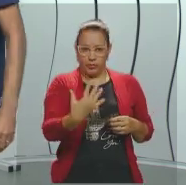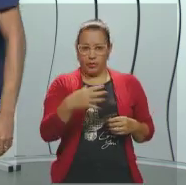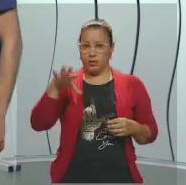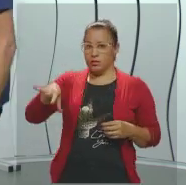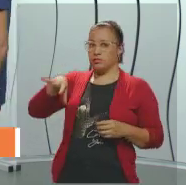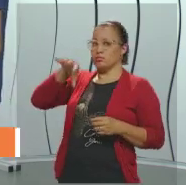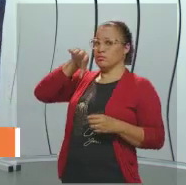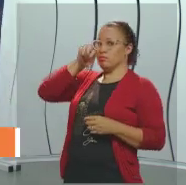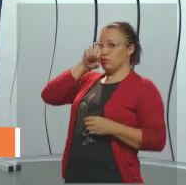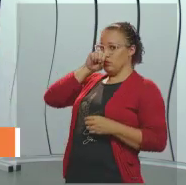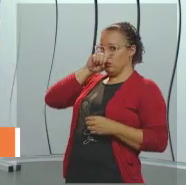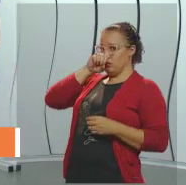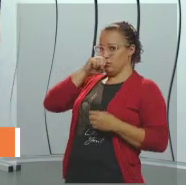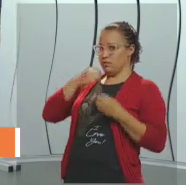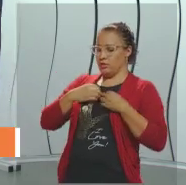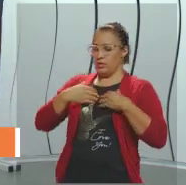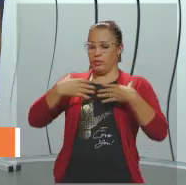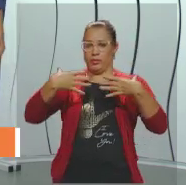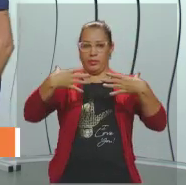expira.